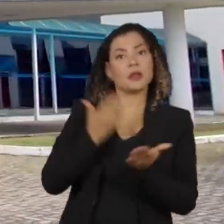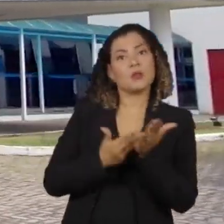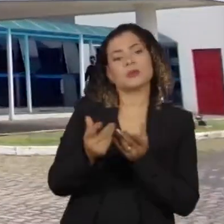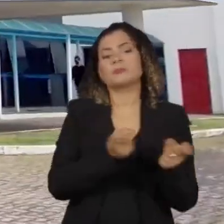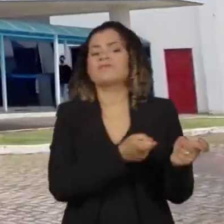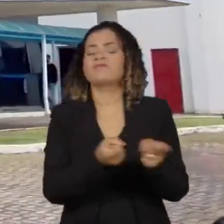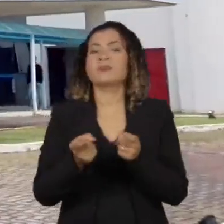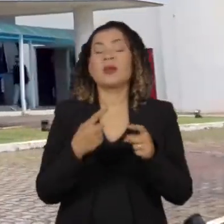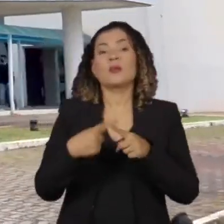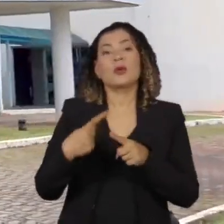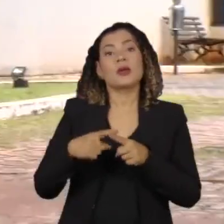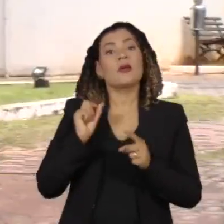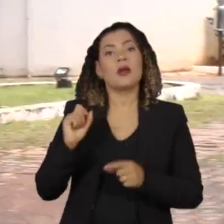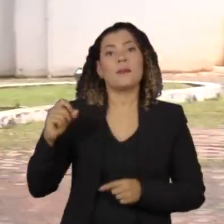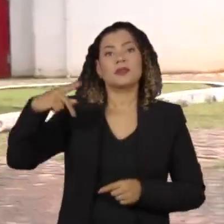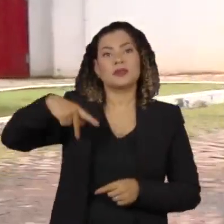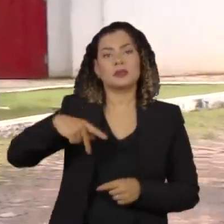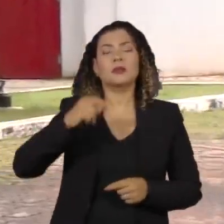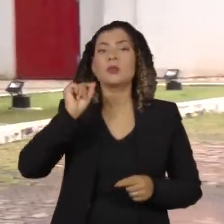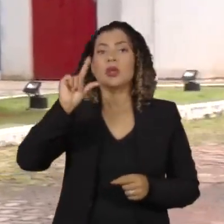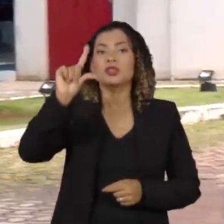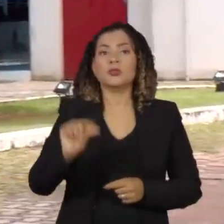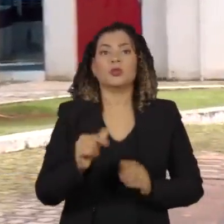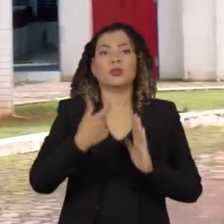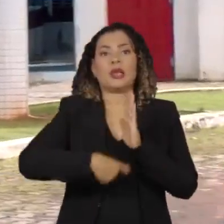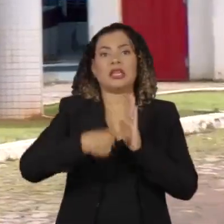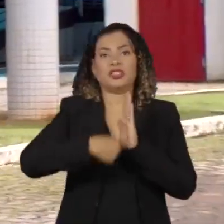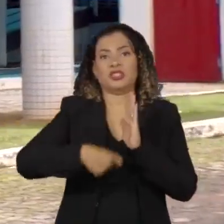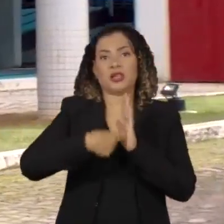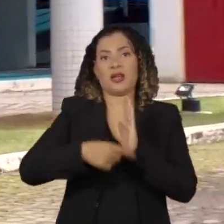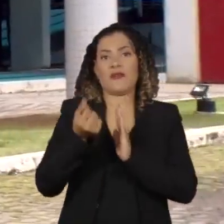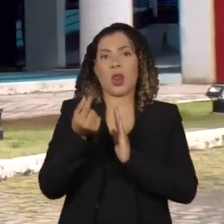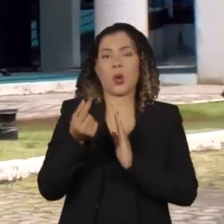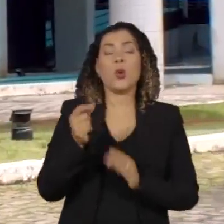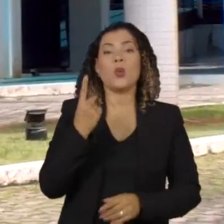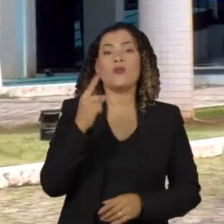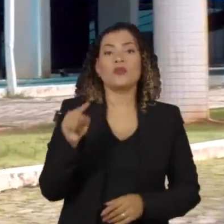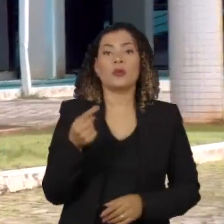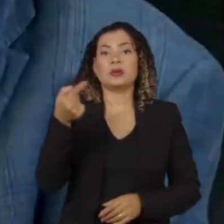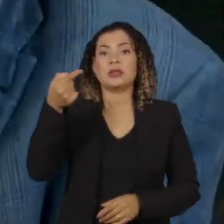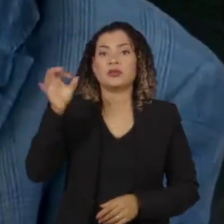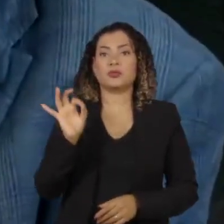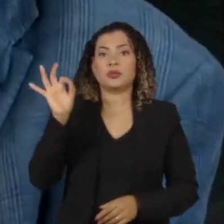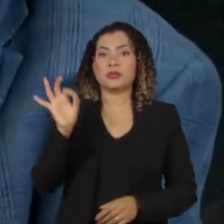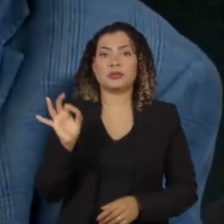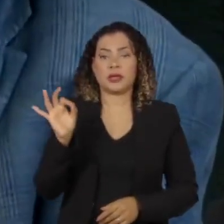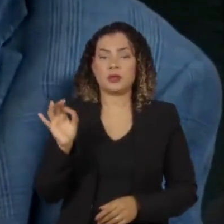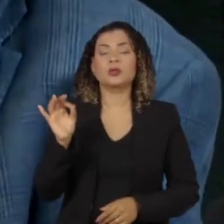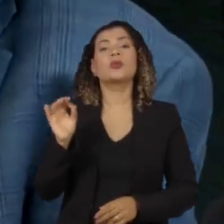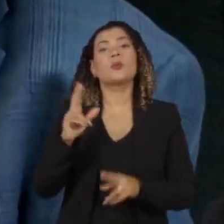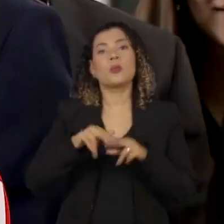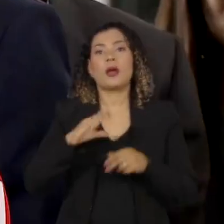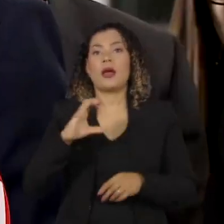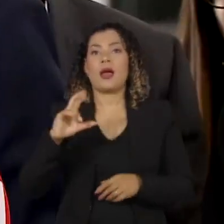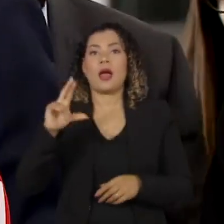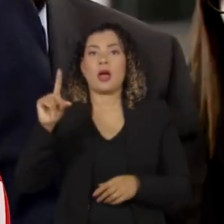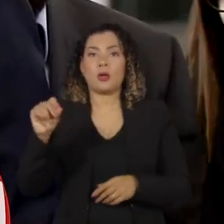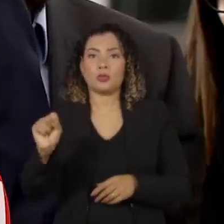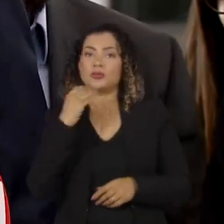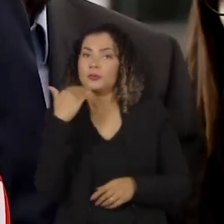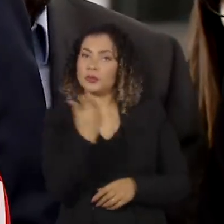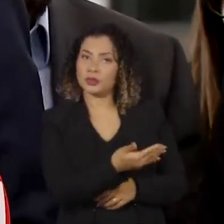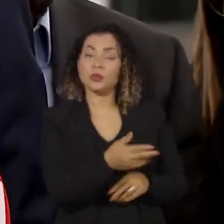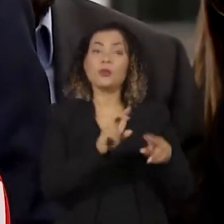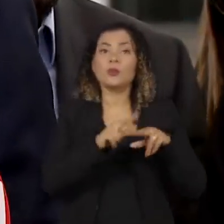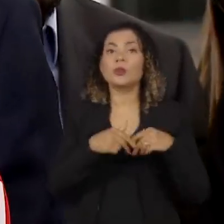o Conselho Nacional de Previdência reduziu as taxas máximas para 1,7% a pedido de Carlos Luppi. A mudança